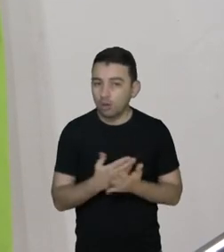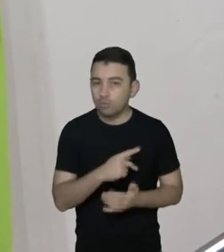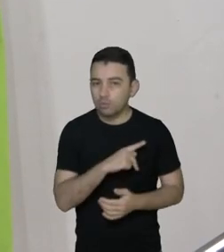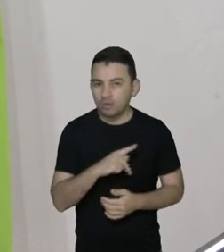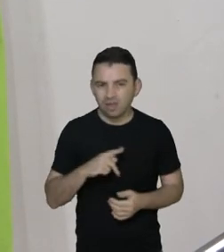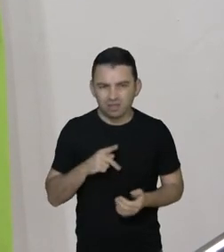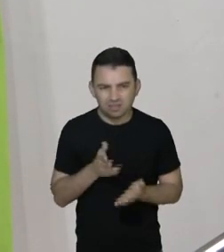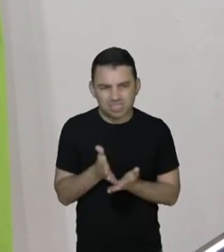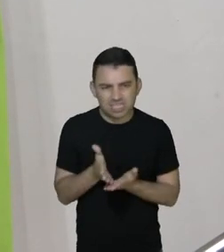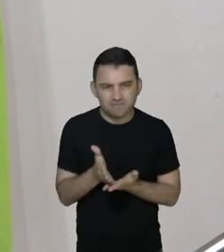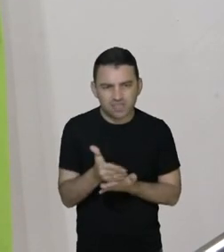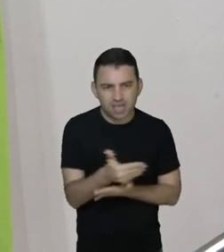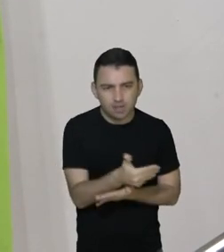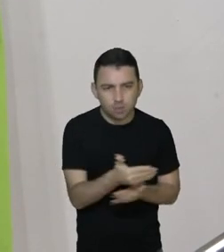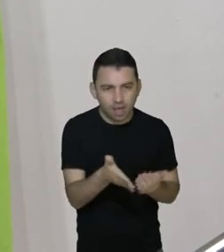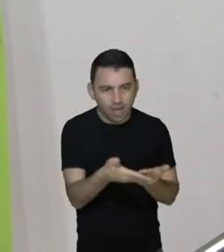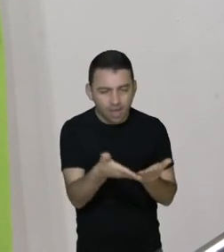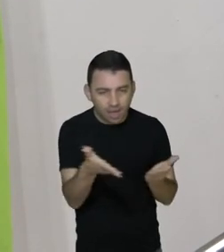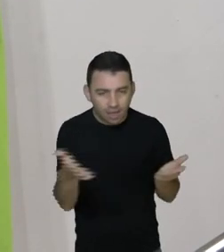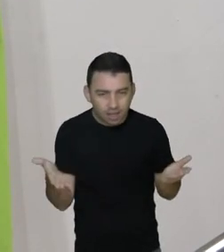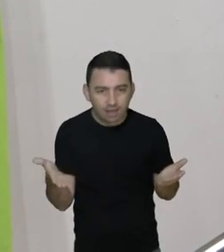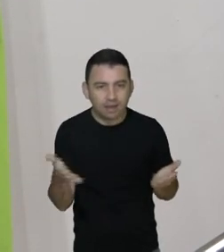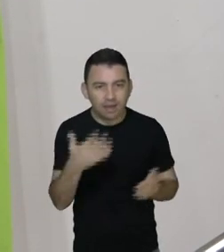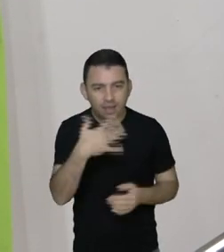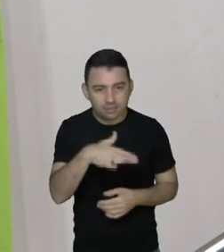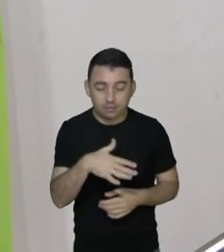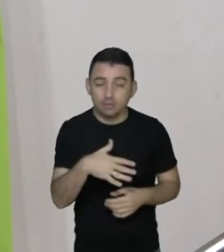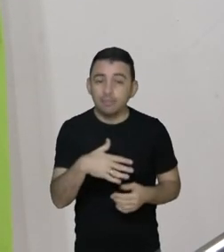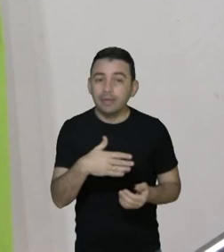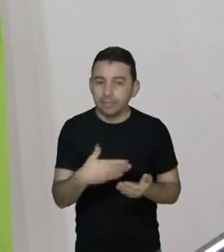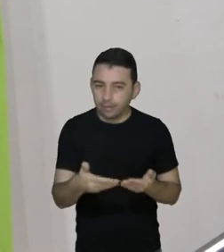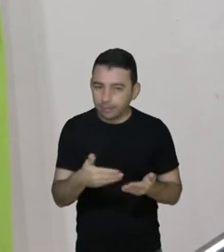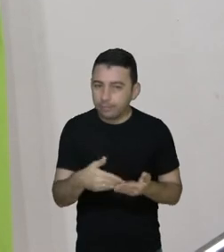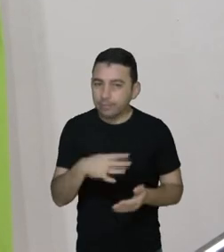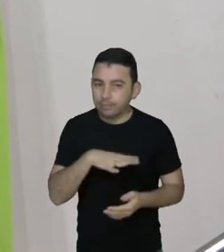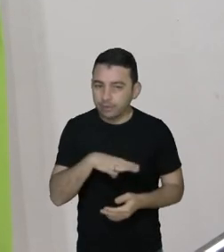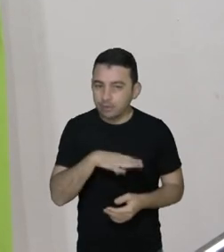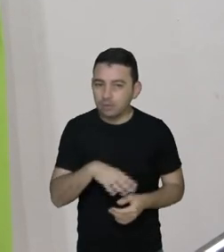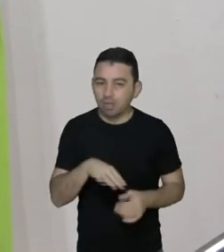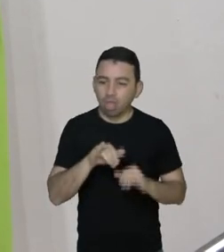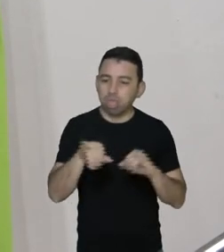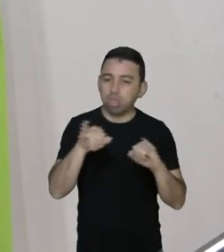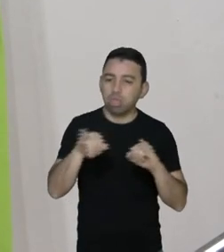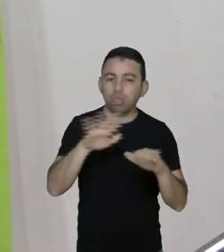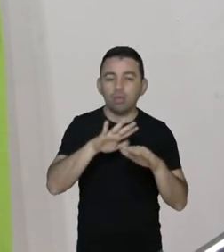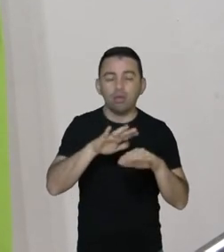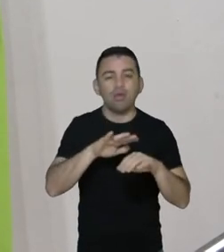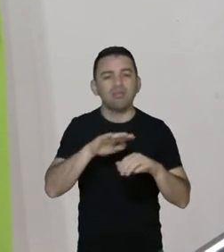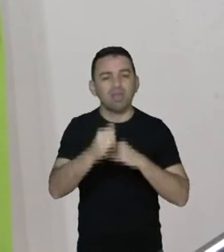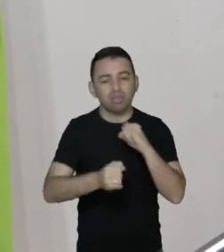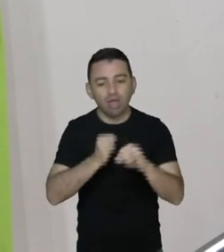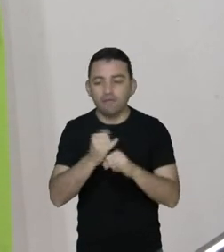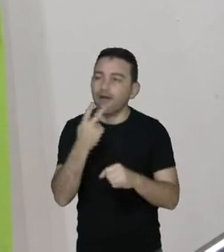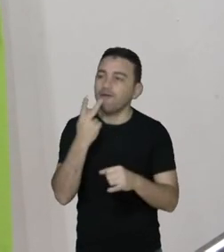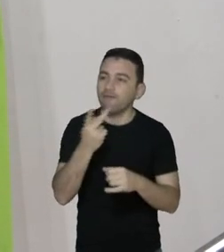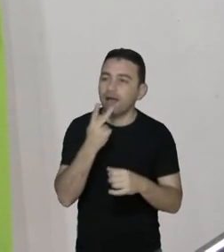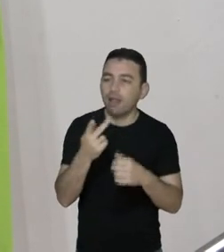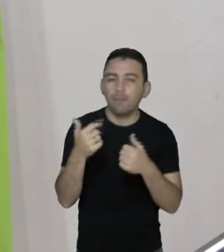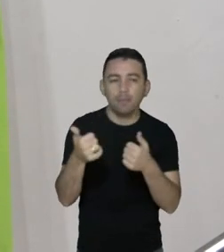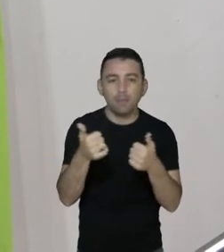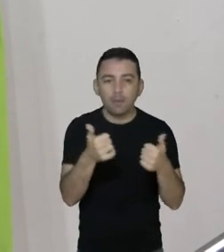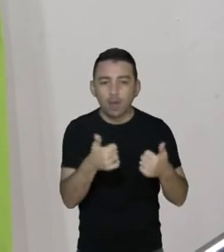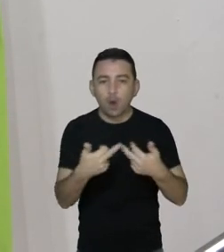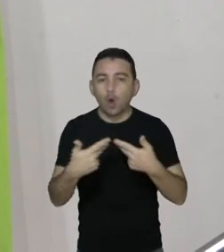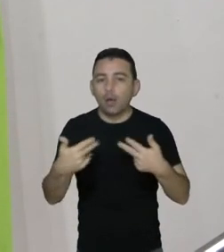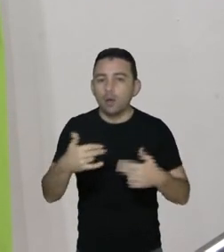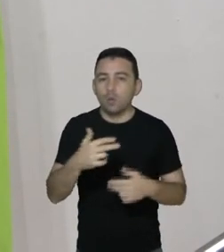desviando-as, não sabe nem português. Se a senhora passasse menos tempo militando na internet, falando bem do Lula, talvez sobrasse um tempo para a